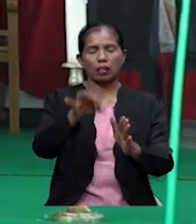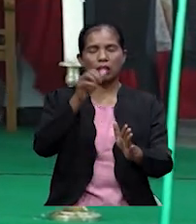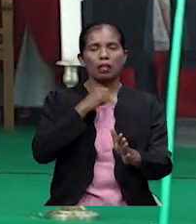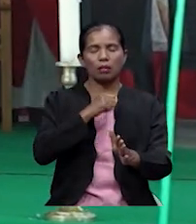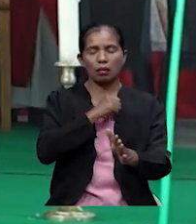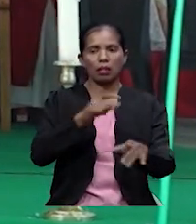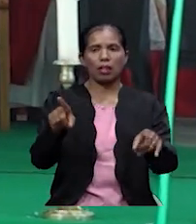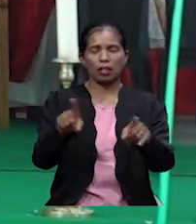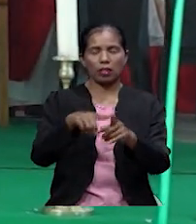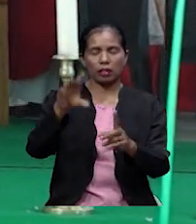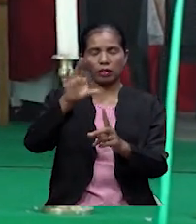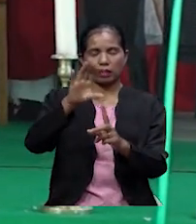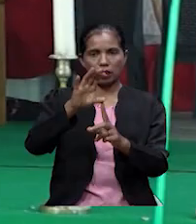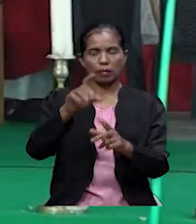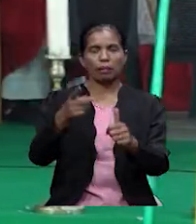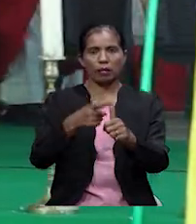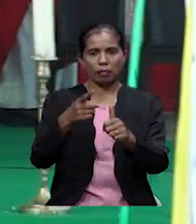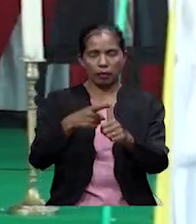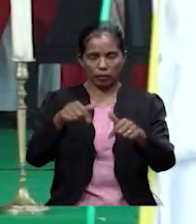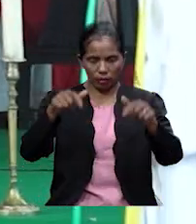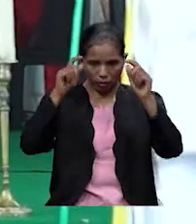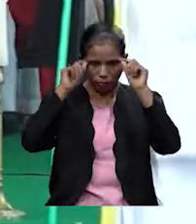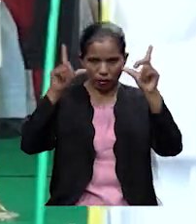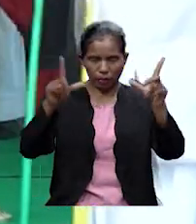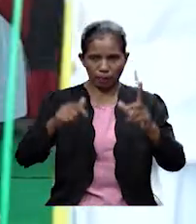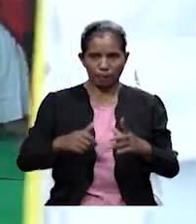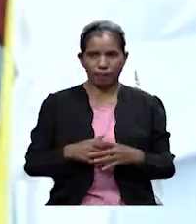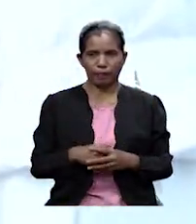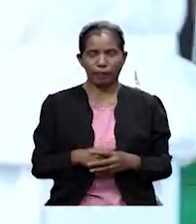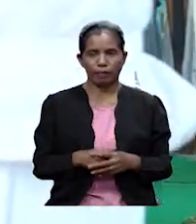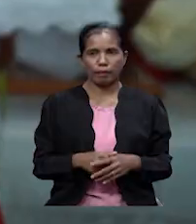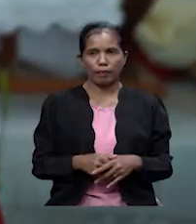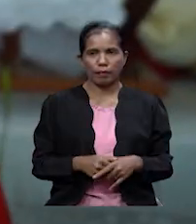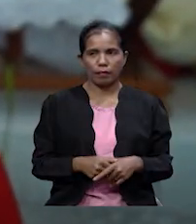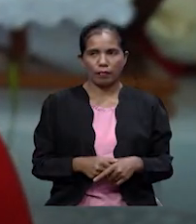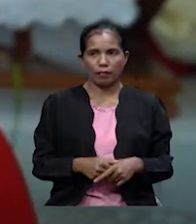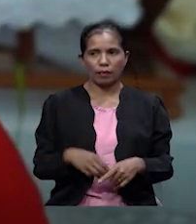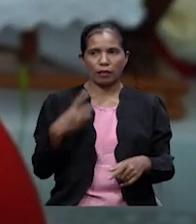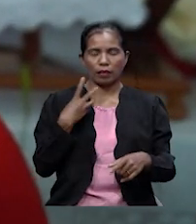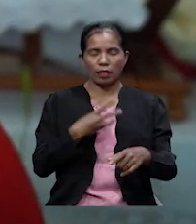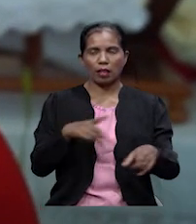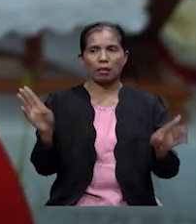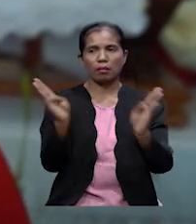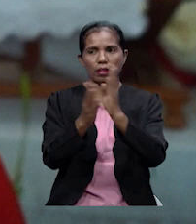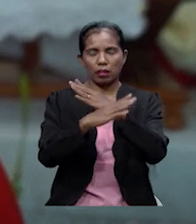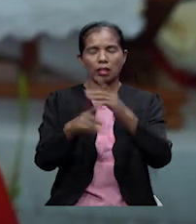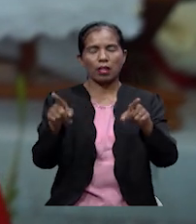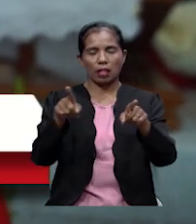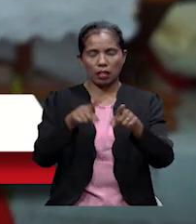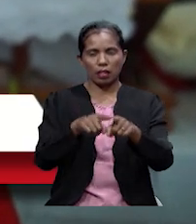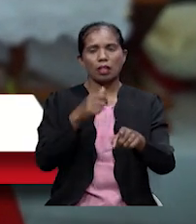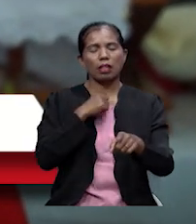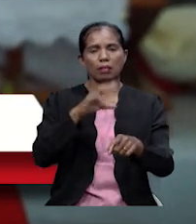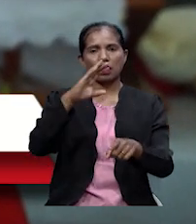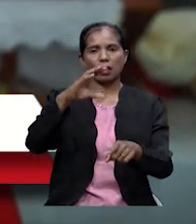der cardeal Badahuluk e a Timor-Leste. Amo Arcebispo Nebe foi eleito sai cardeal. Ami hak